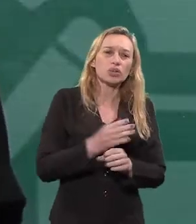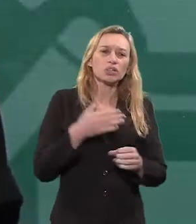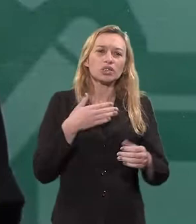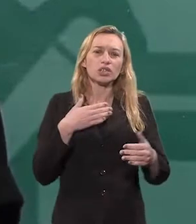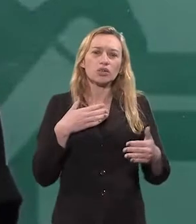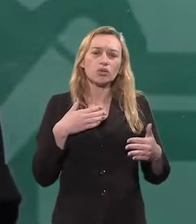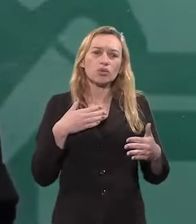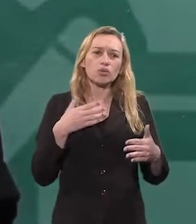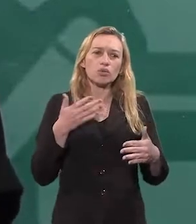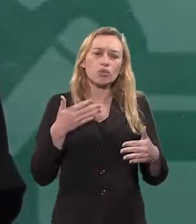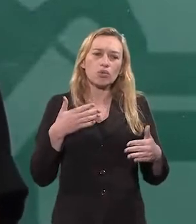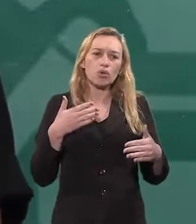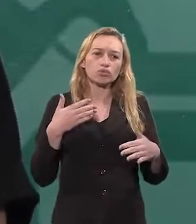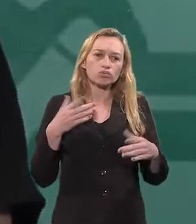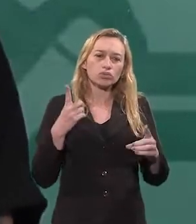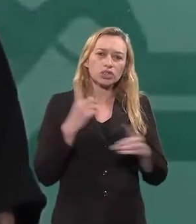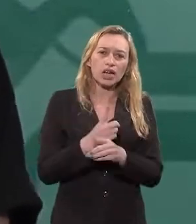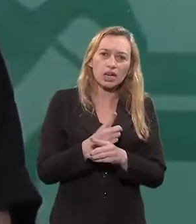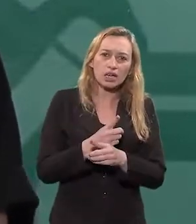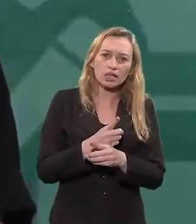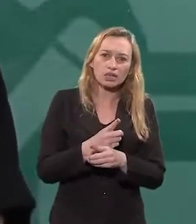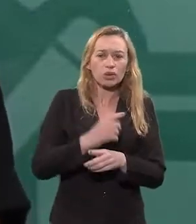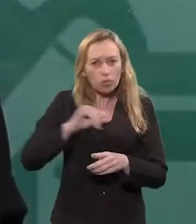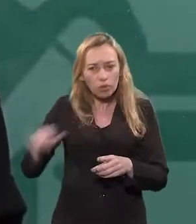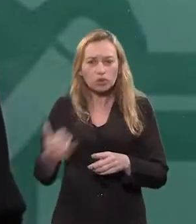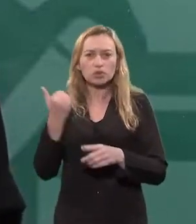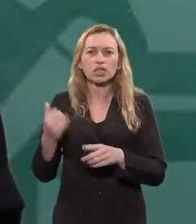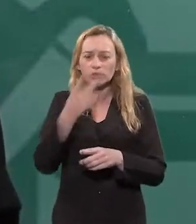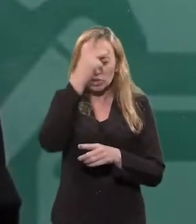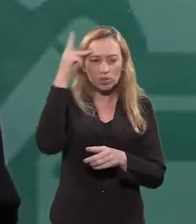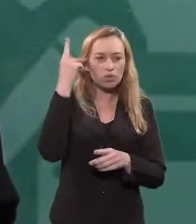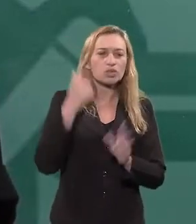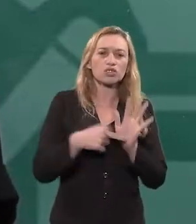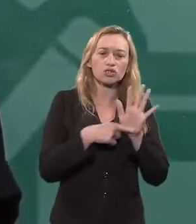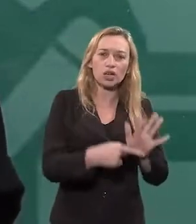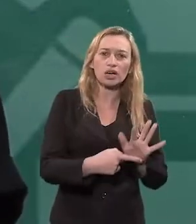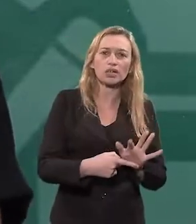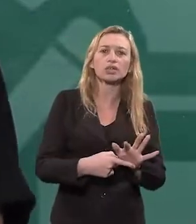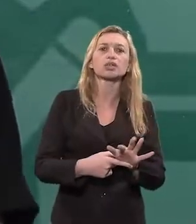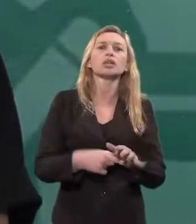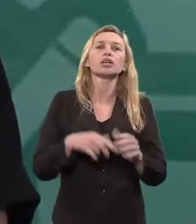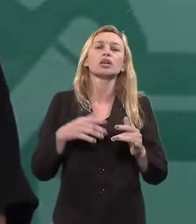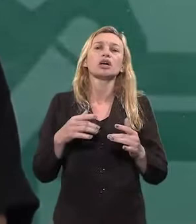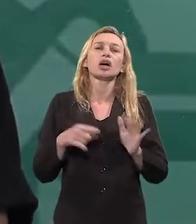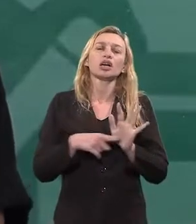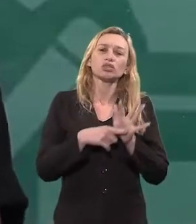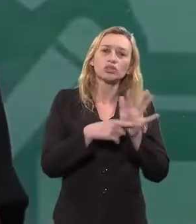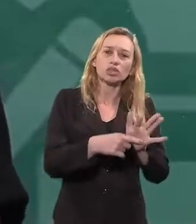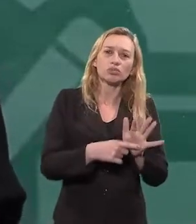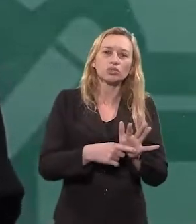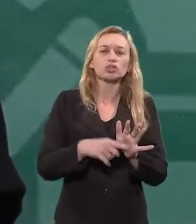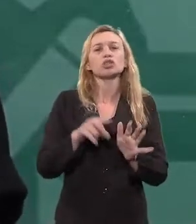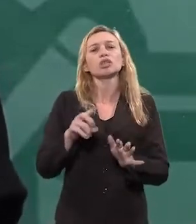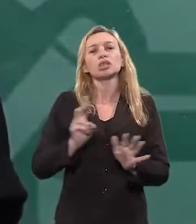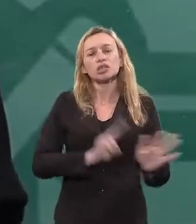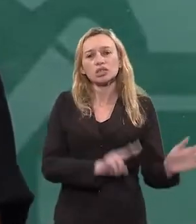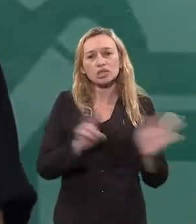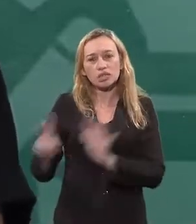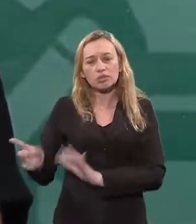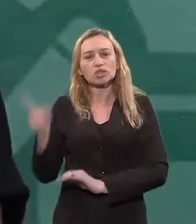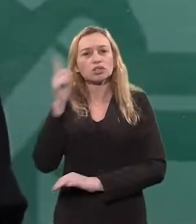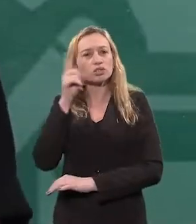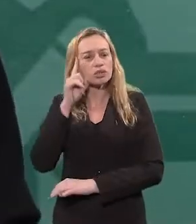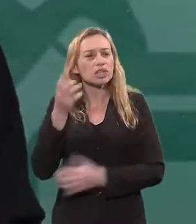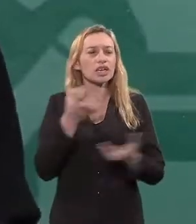demolir barreiras ali, né? Então a gente busca também gerar oportunidades para a pessoa em situação de rua e a gente faz um atendimento semanal, sempre